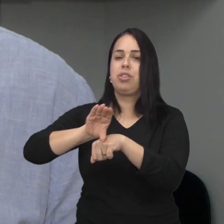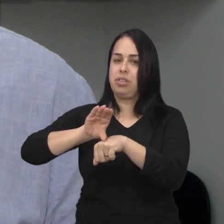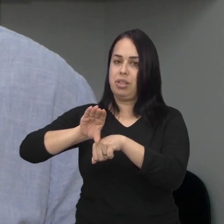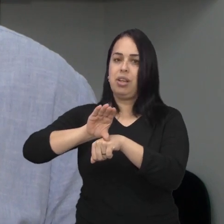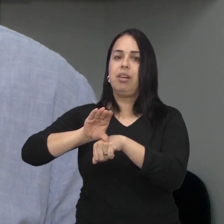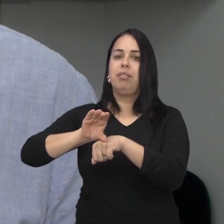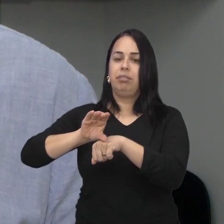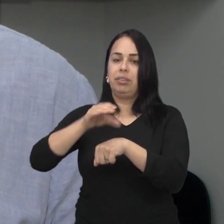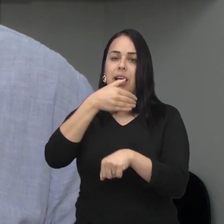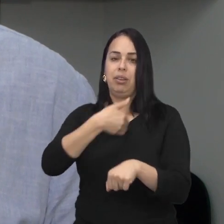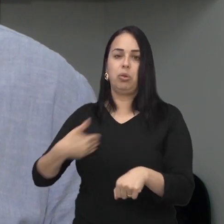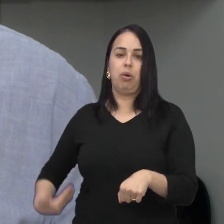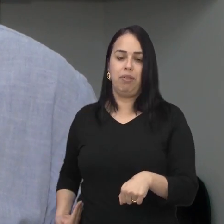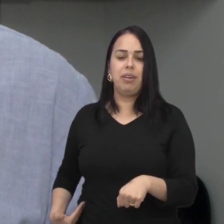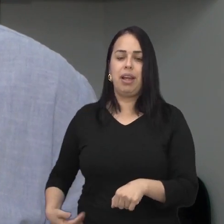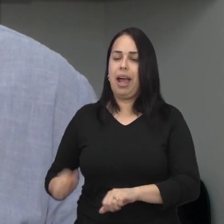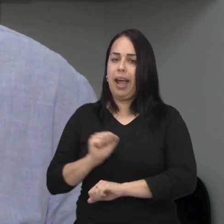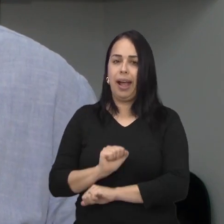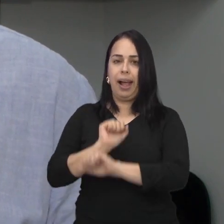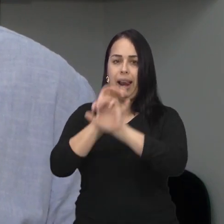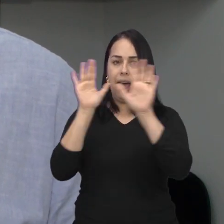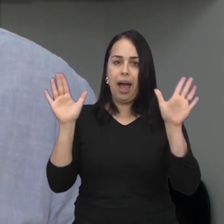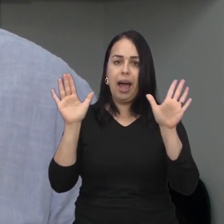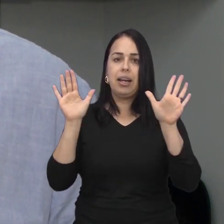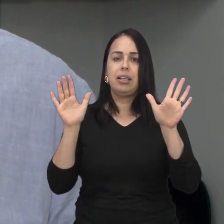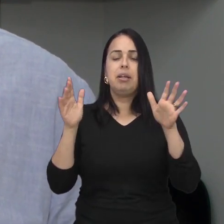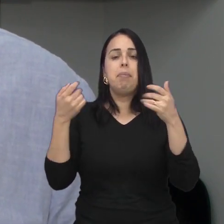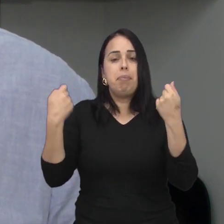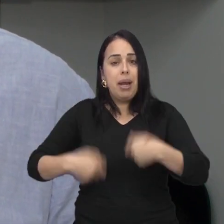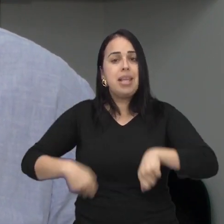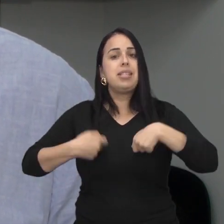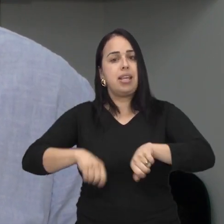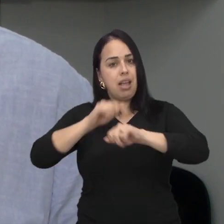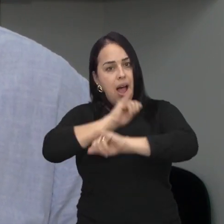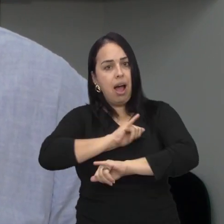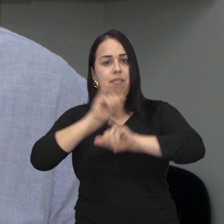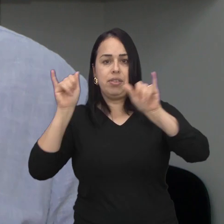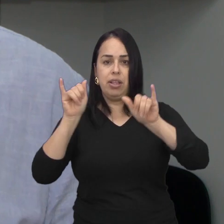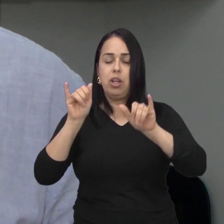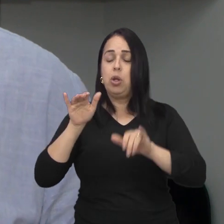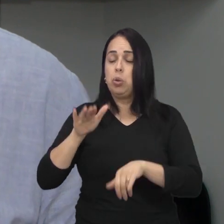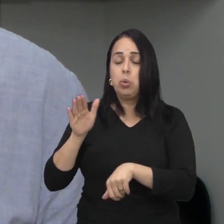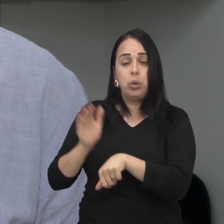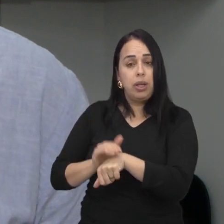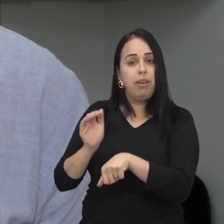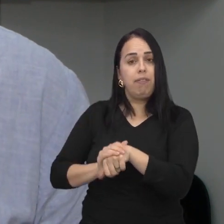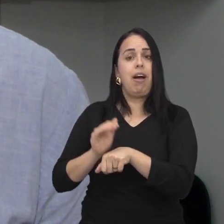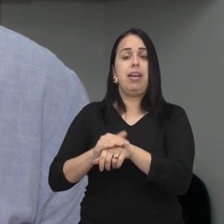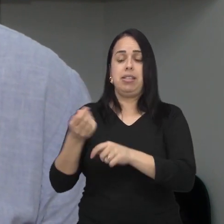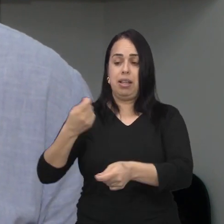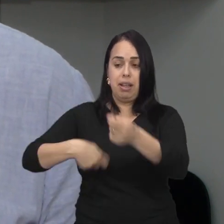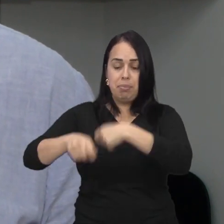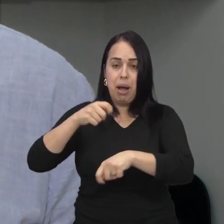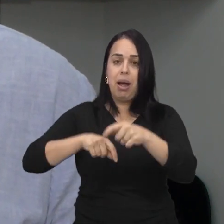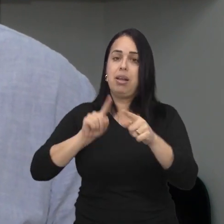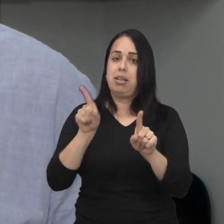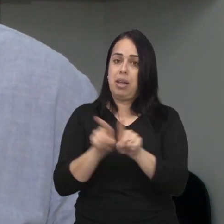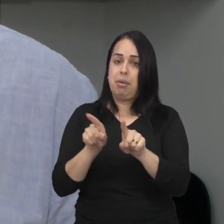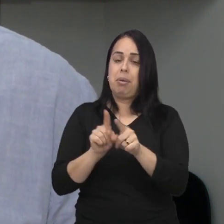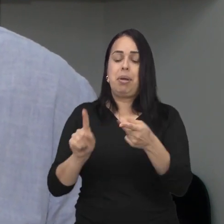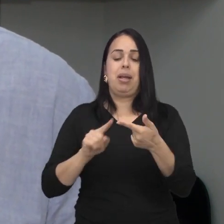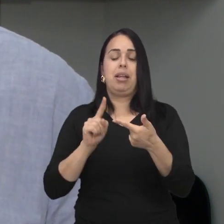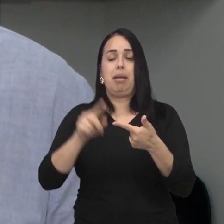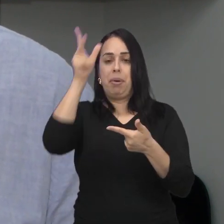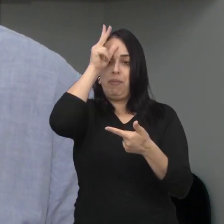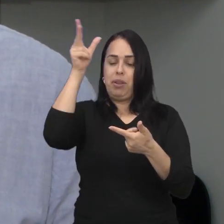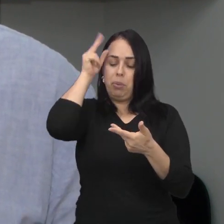da República é clara em dizer que um dos princípios que rege a administração pública é a publicidade. Então, tudo que a administração pública faz, e aí incluído também a